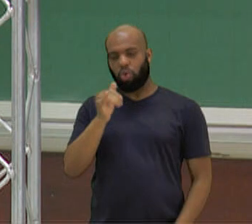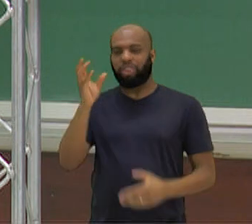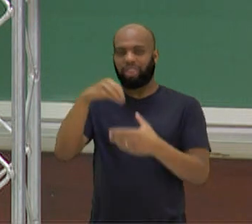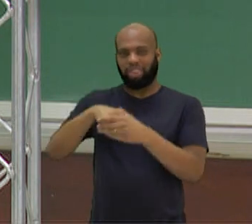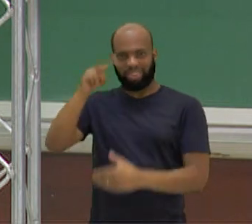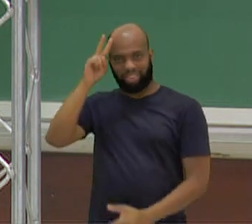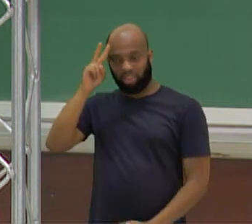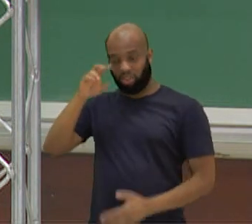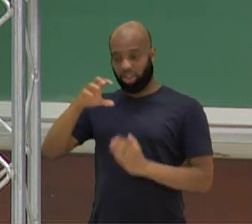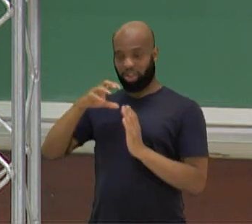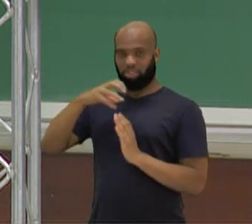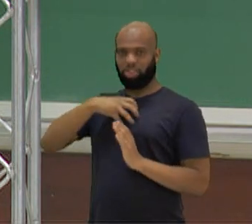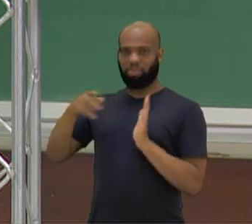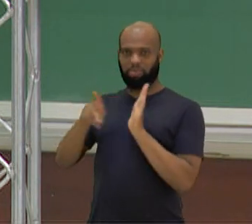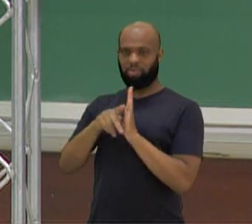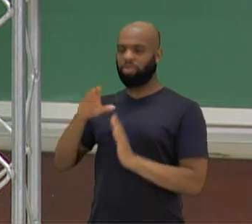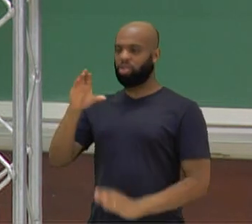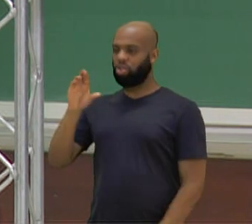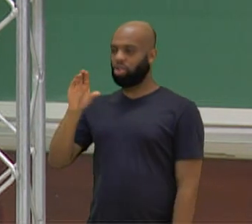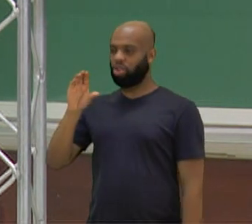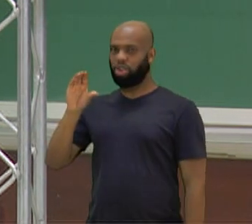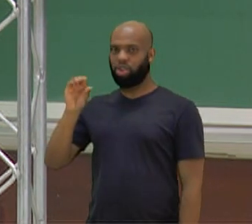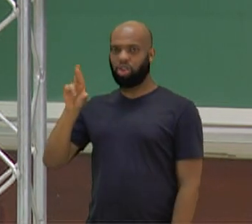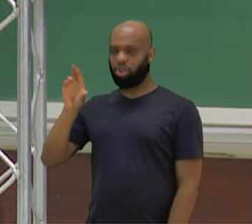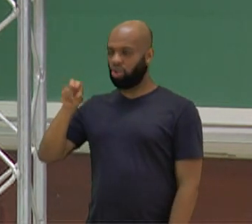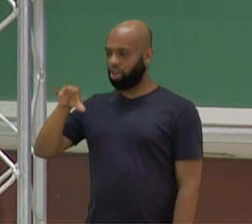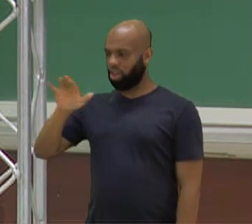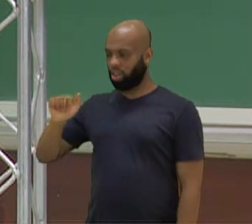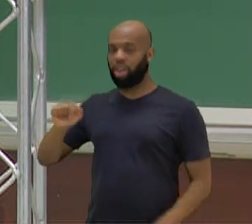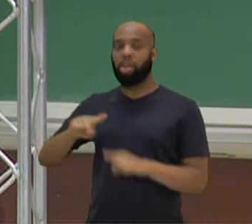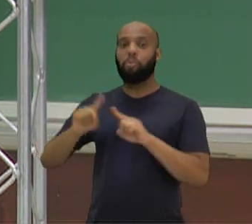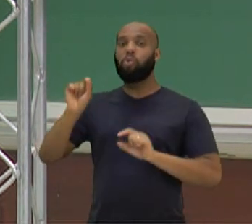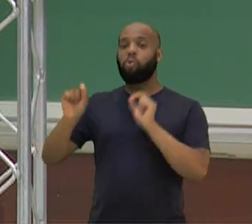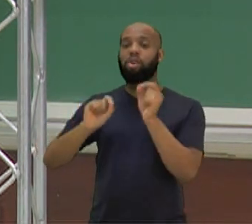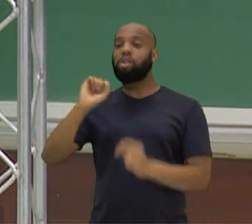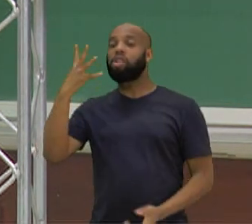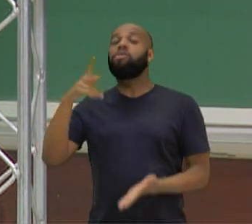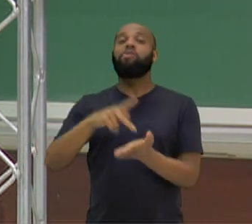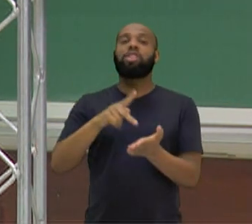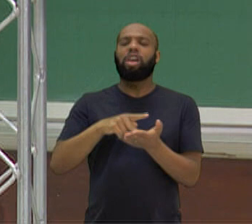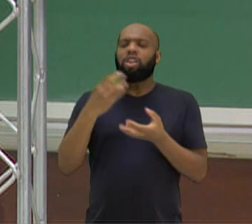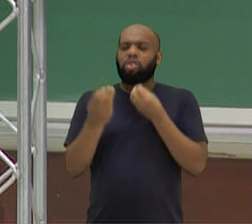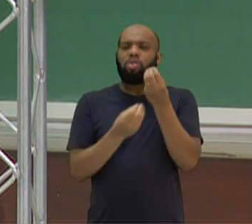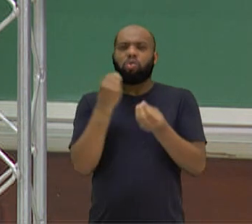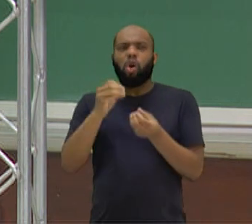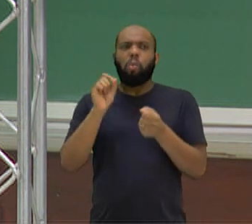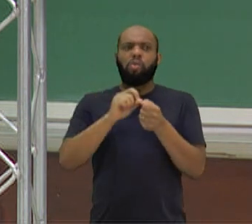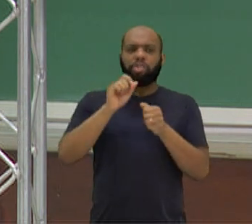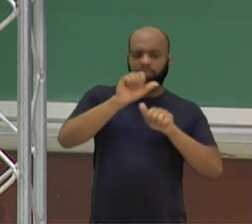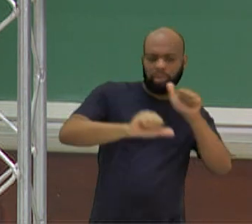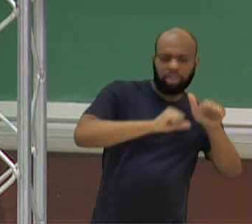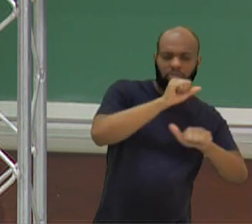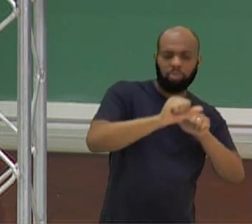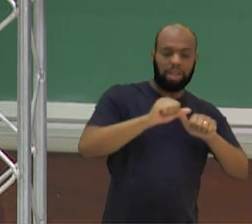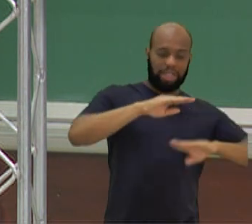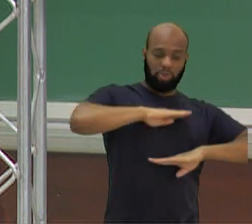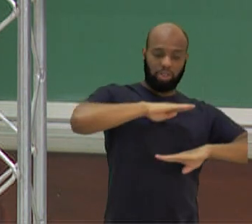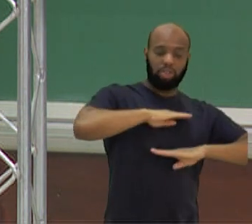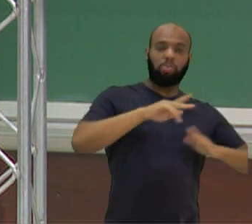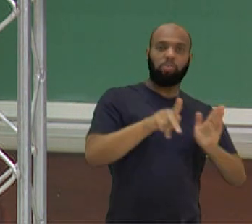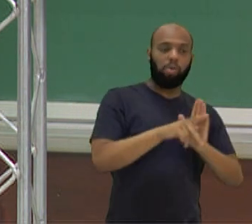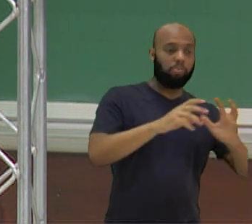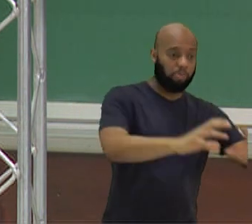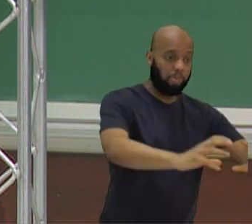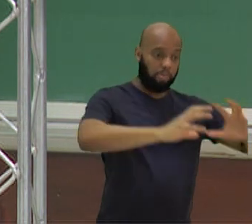a criatividade, onde que ela entra? Bom, vamos voltar? Como o autor fez para transformar, então, essa situação de